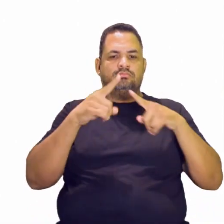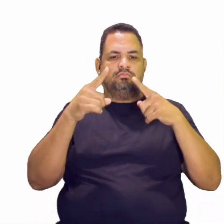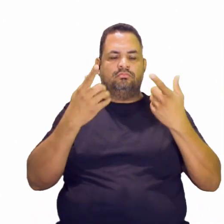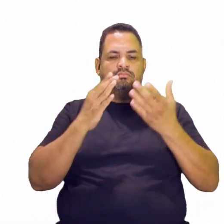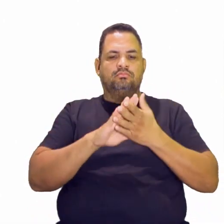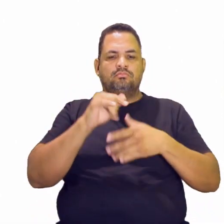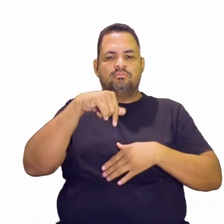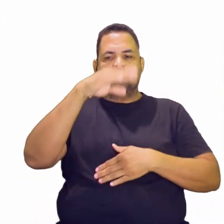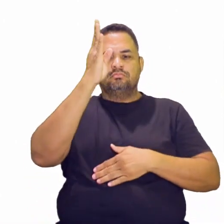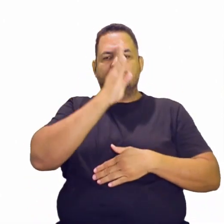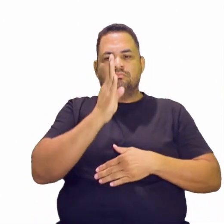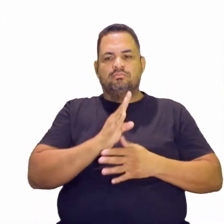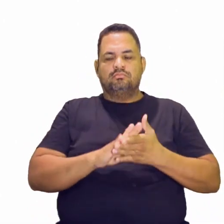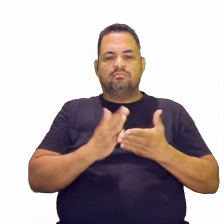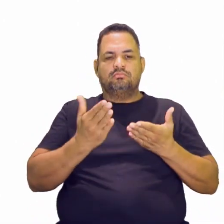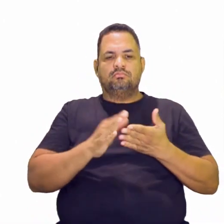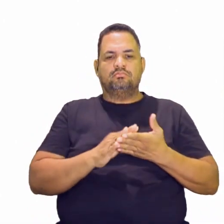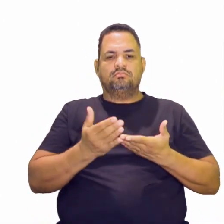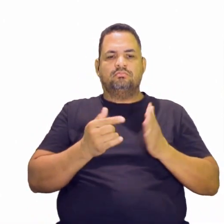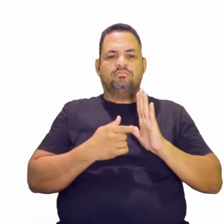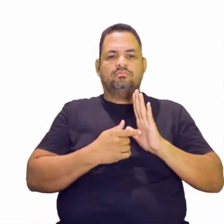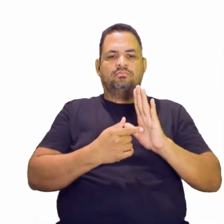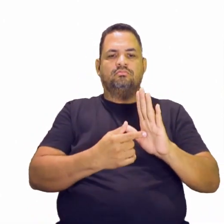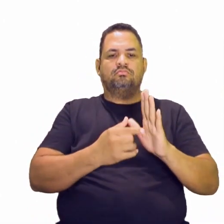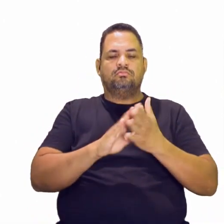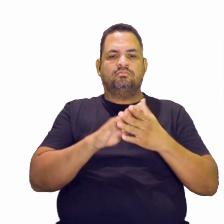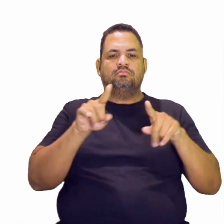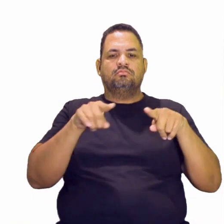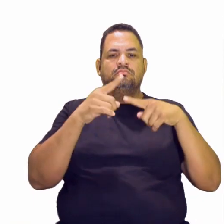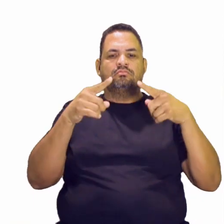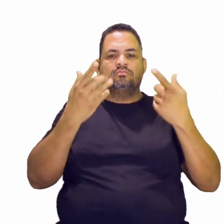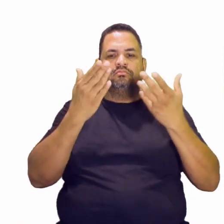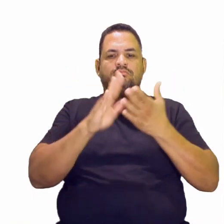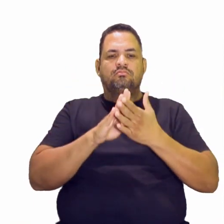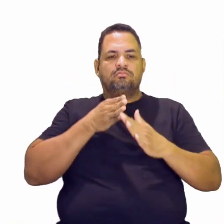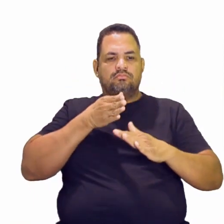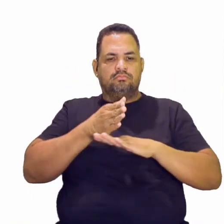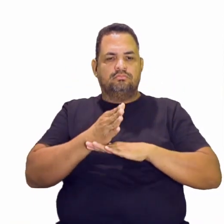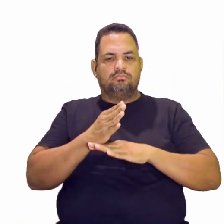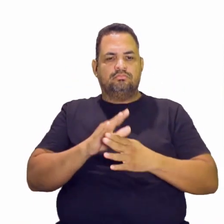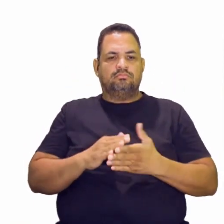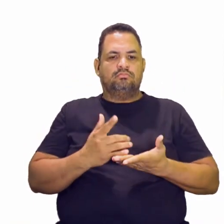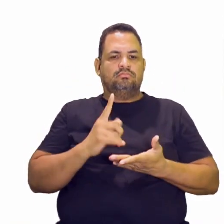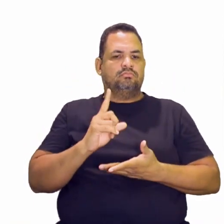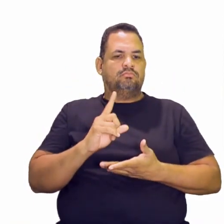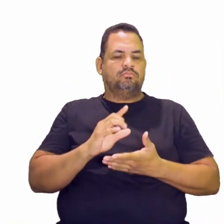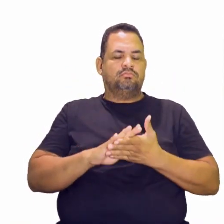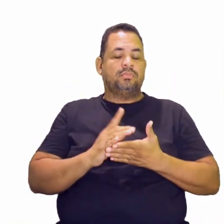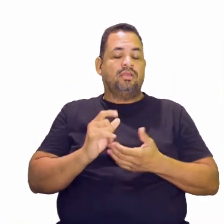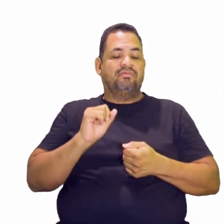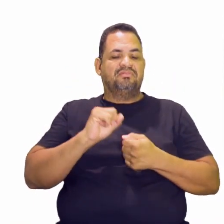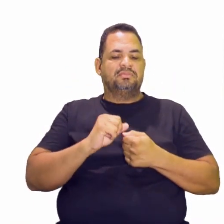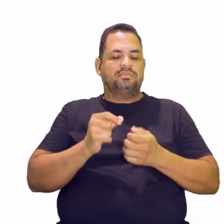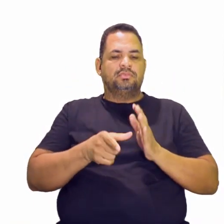músicas no Brasil. Então, são abordados nas canções de forma direta, como não se